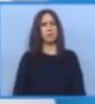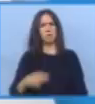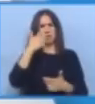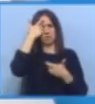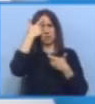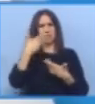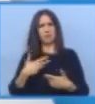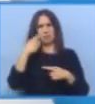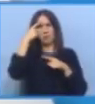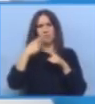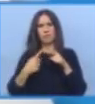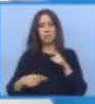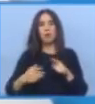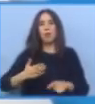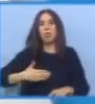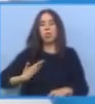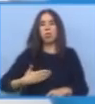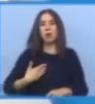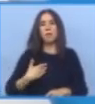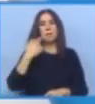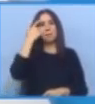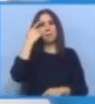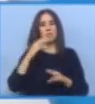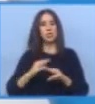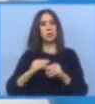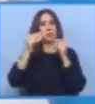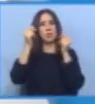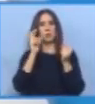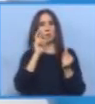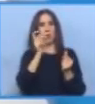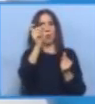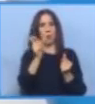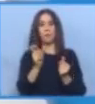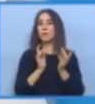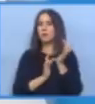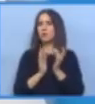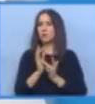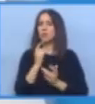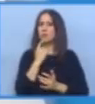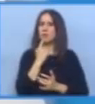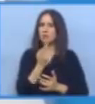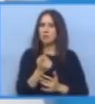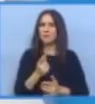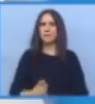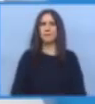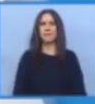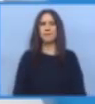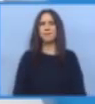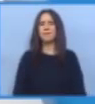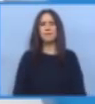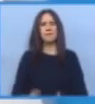Espantados e cheios de medo, julgavam ver um espírito. Disse-lhes Jesus: por que